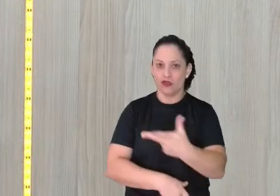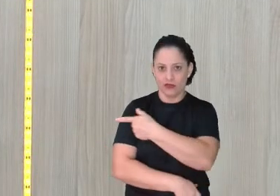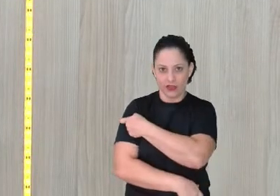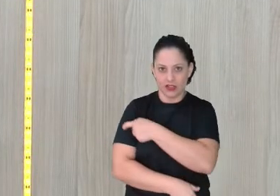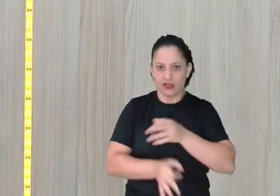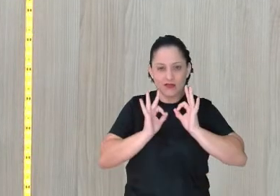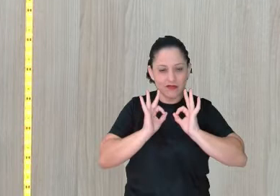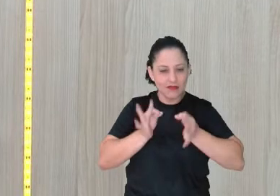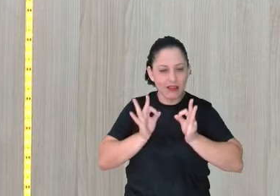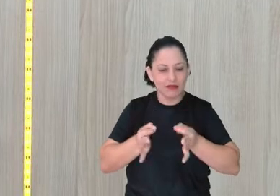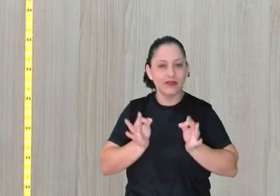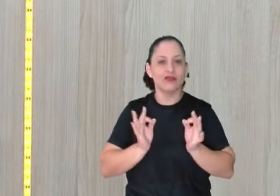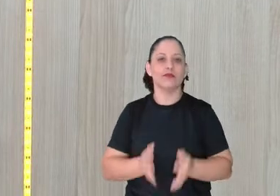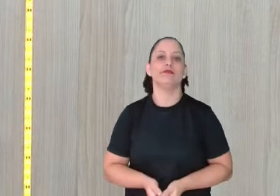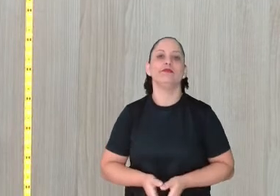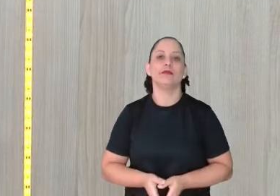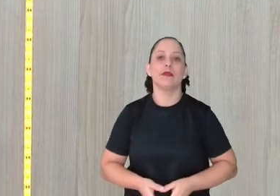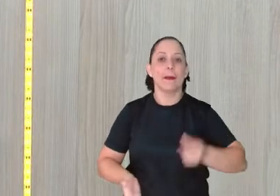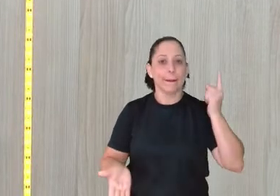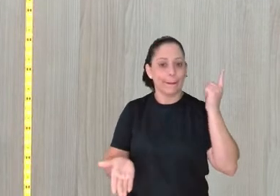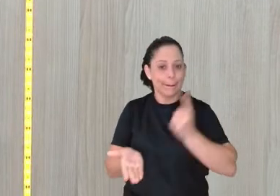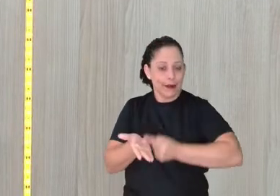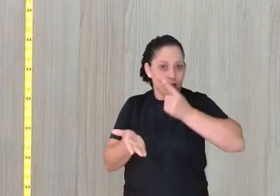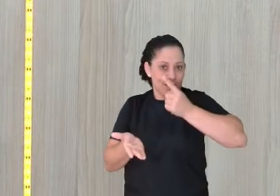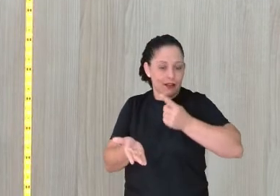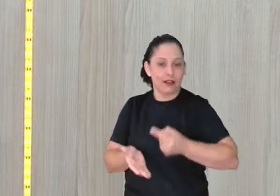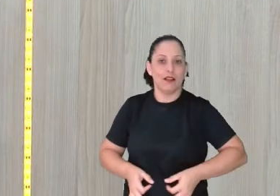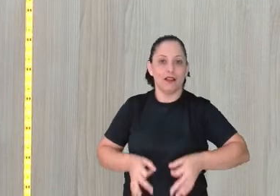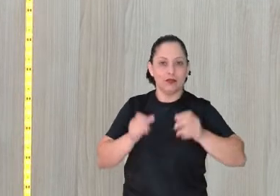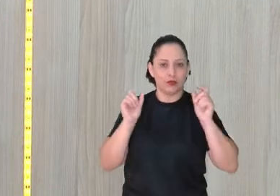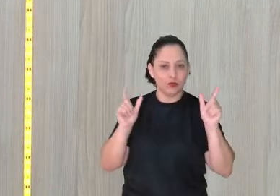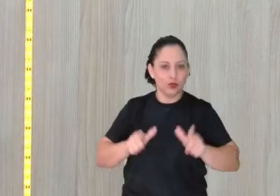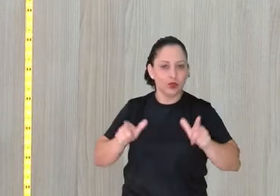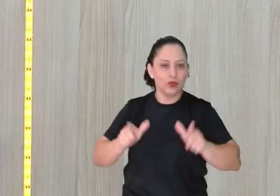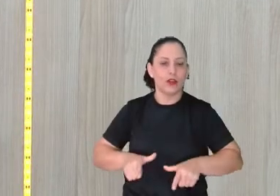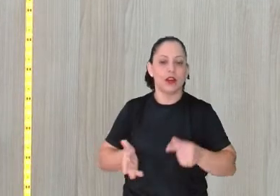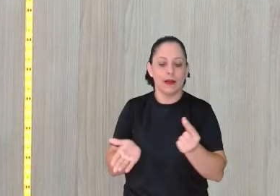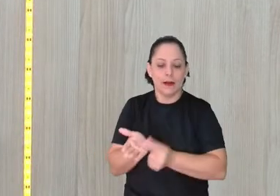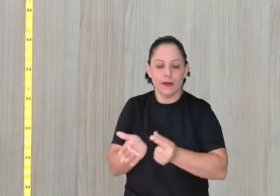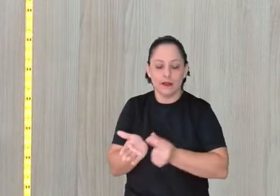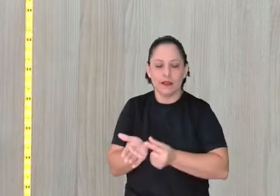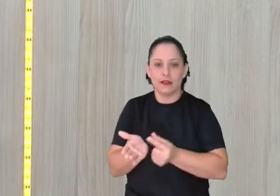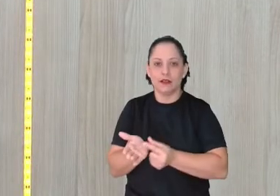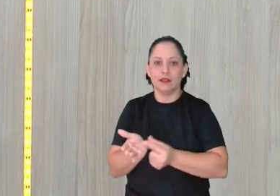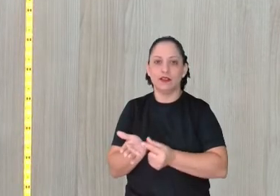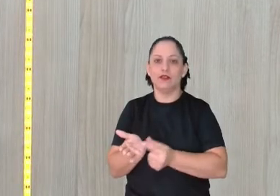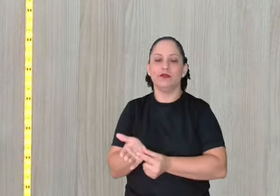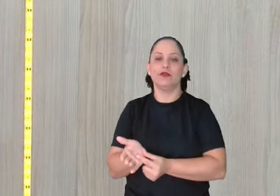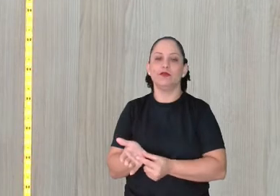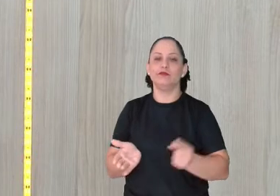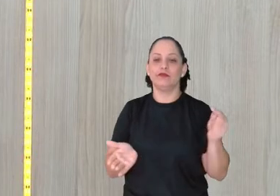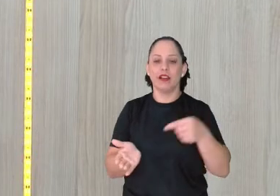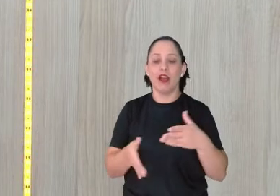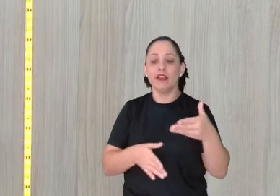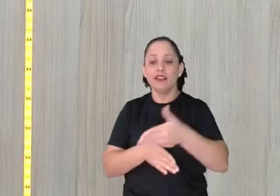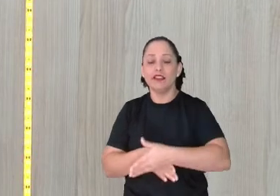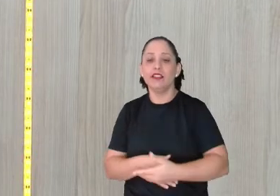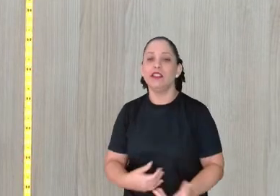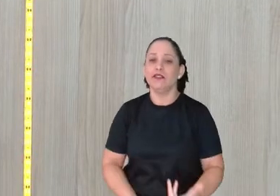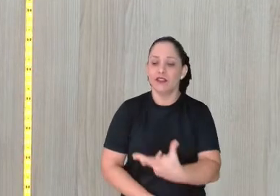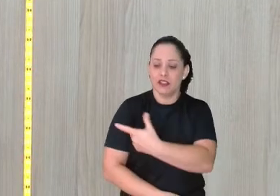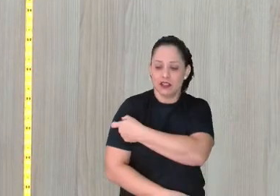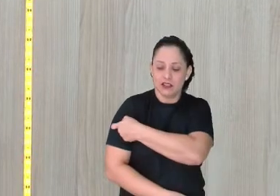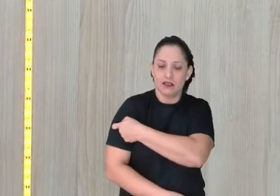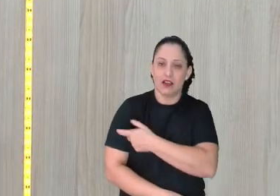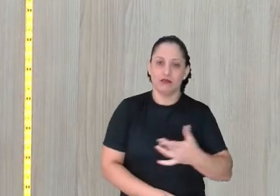que é importante agendar, não é? Agendar no Conecta Recife, no aplicativo, e você ficar imune